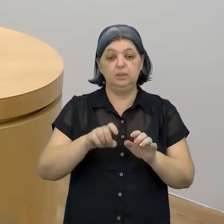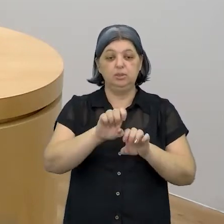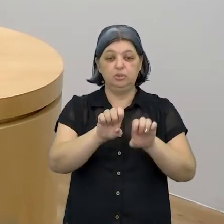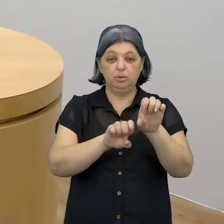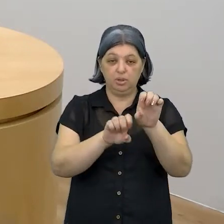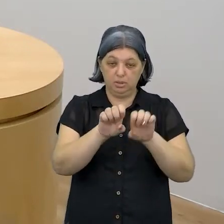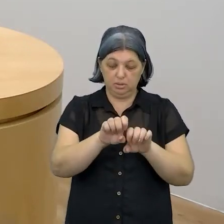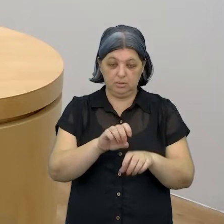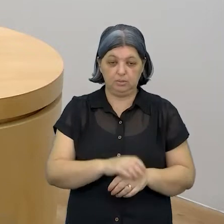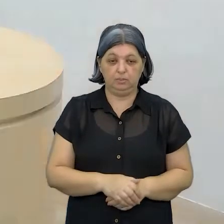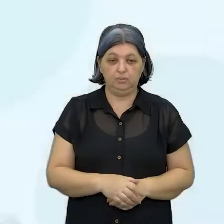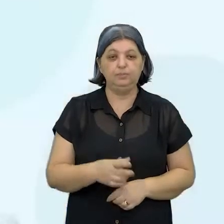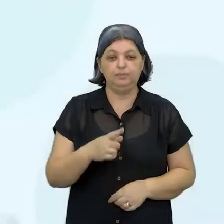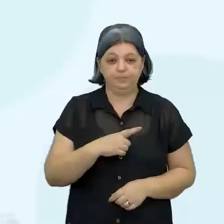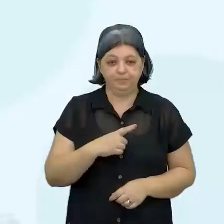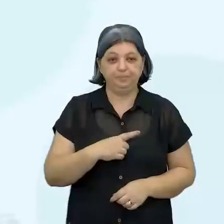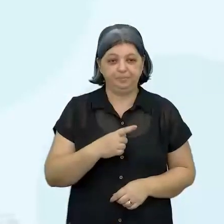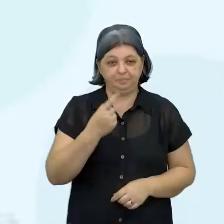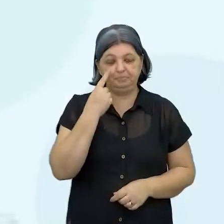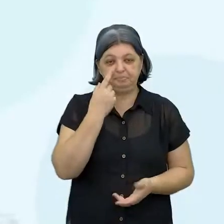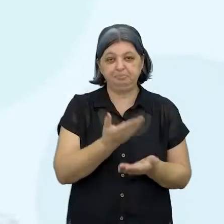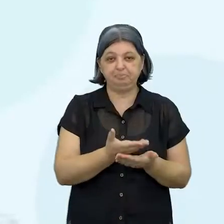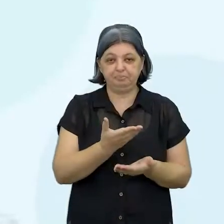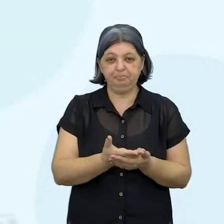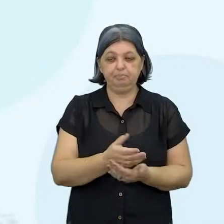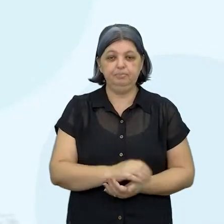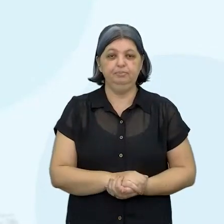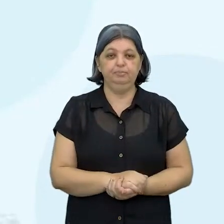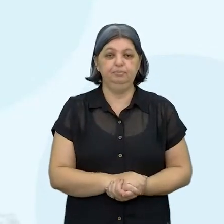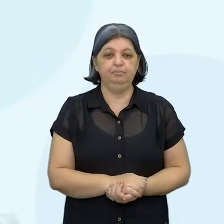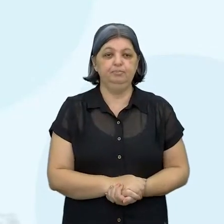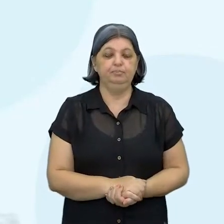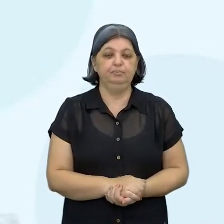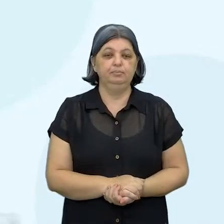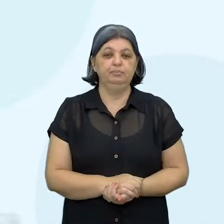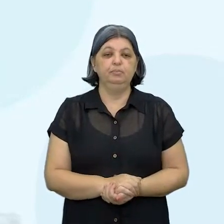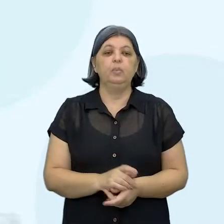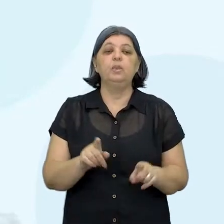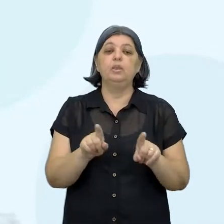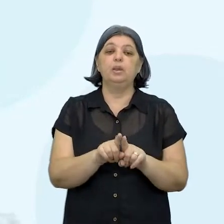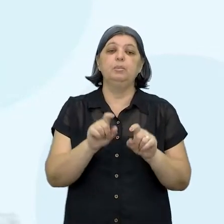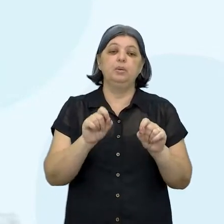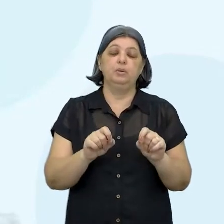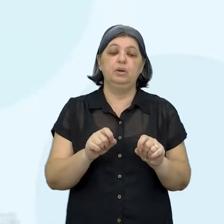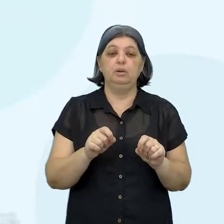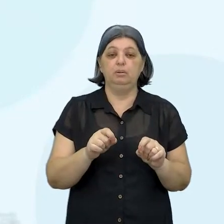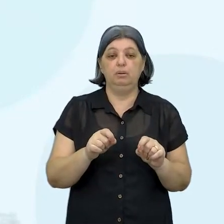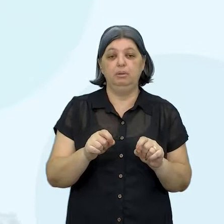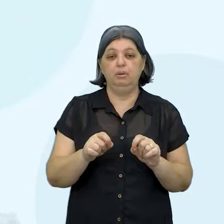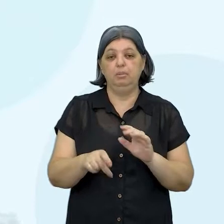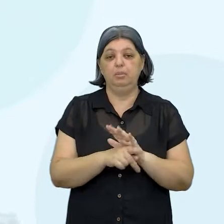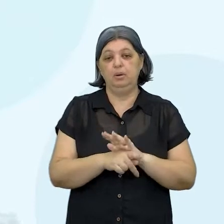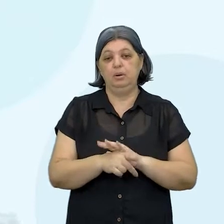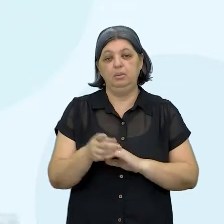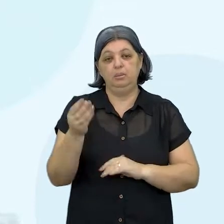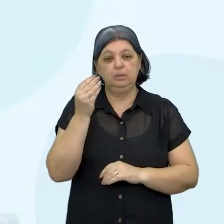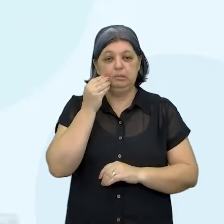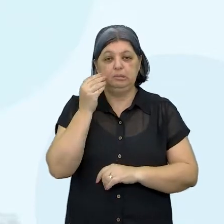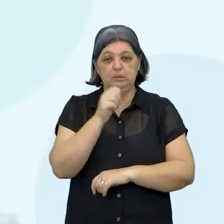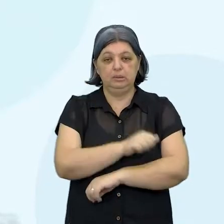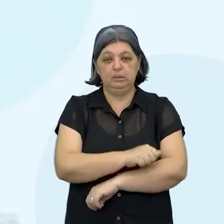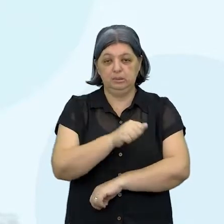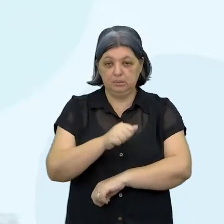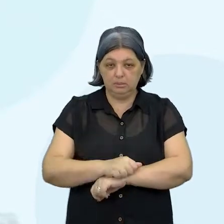estruturante, né, que vai ser mobilizada nessa aula, e essa habilidade ela pede para a gente levantar, testar hipóteses